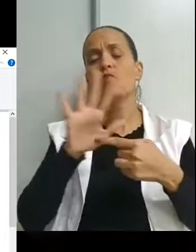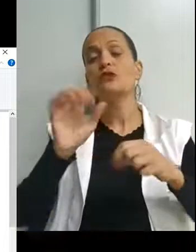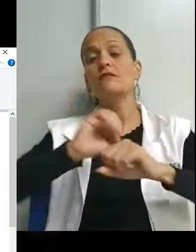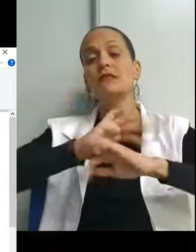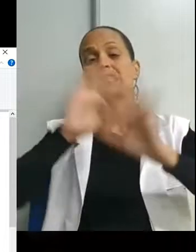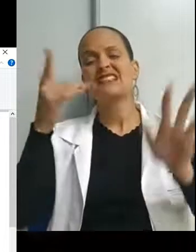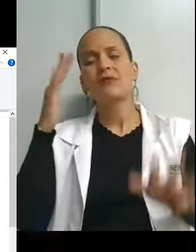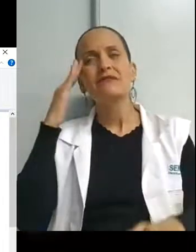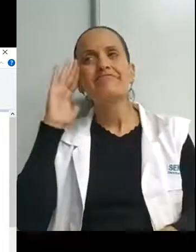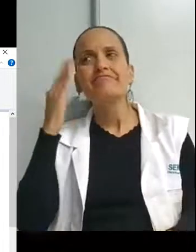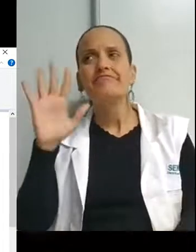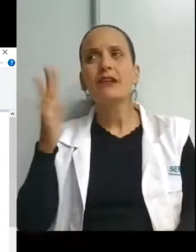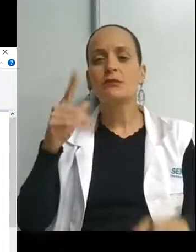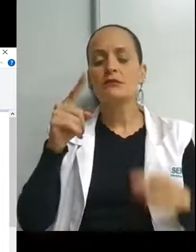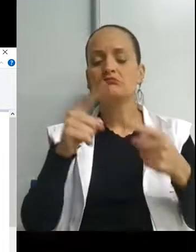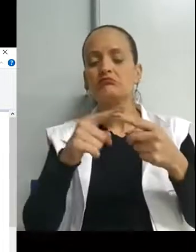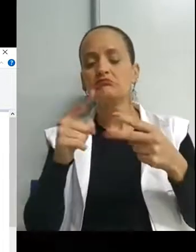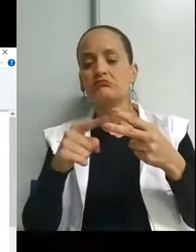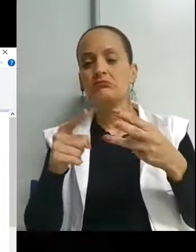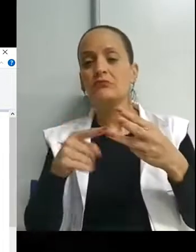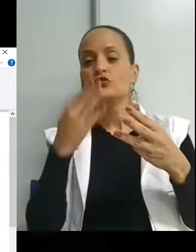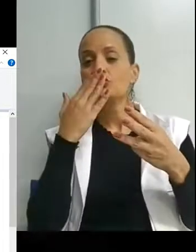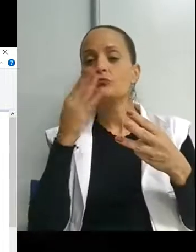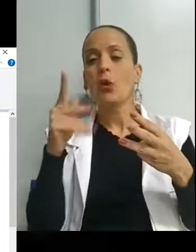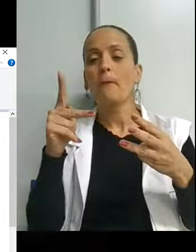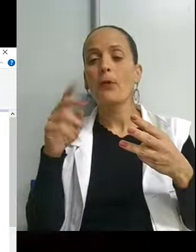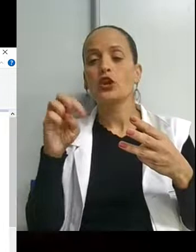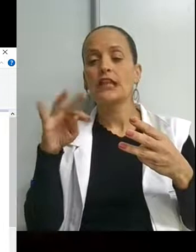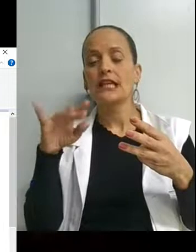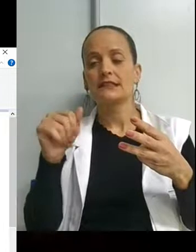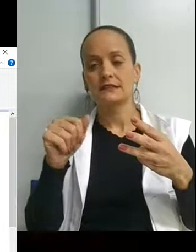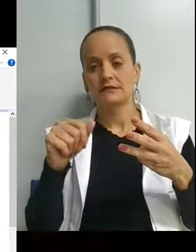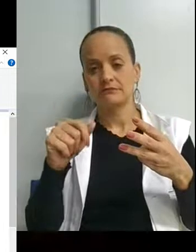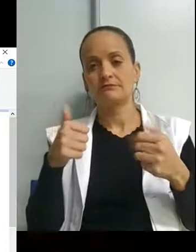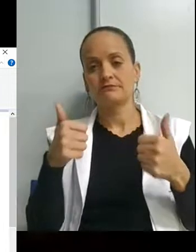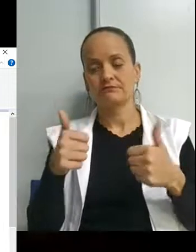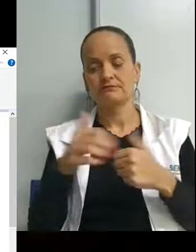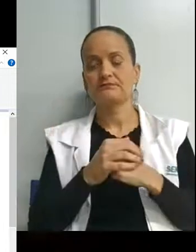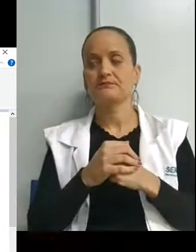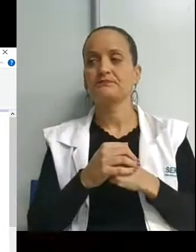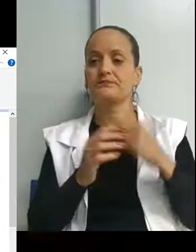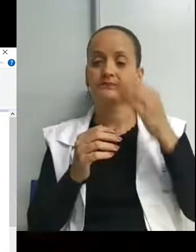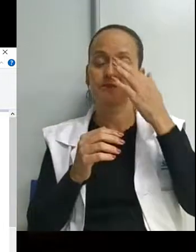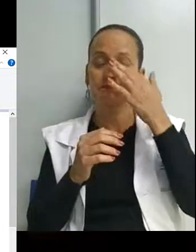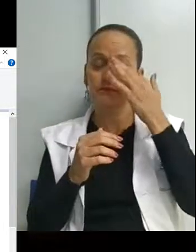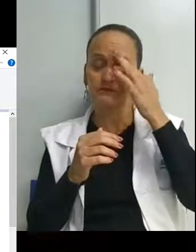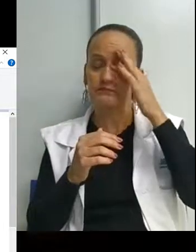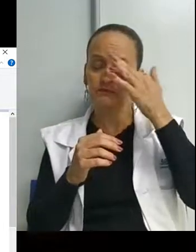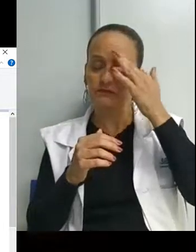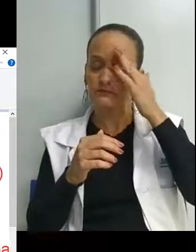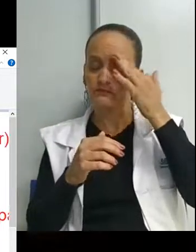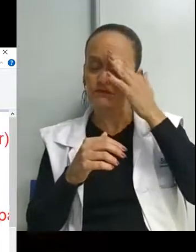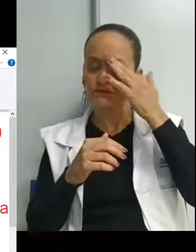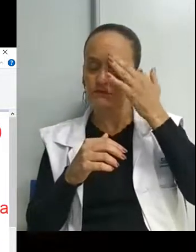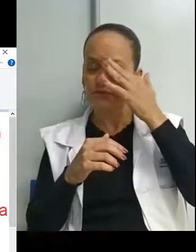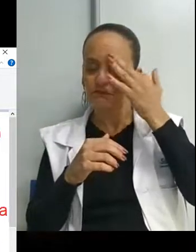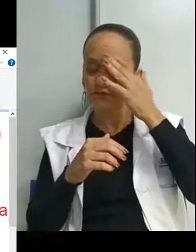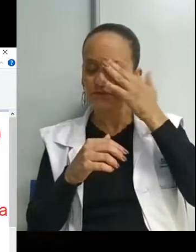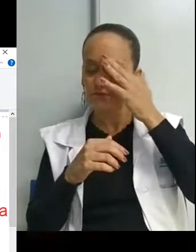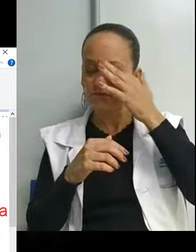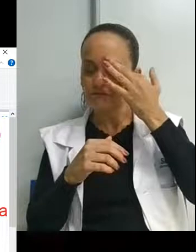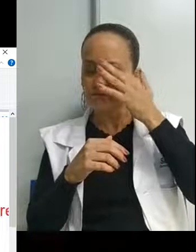falar depois um pouquinho mais sobre o transformador, certo? Então, vou pegar esse copo de cerveja e deixar aqui